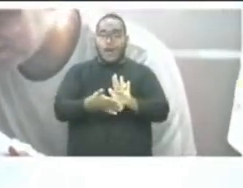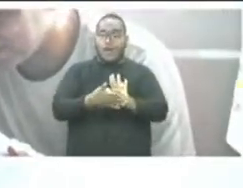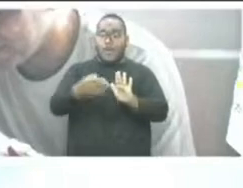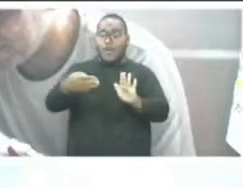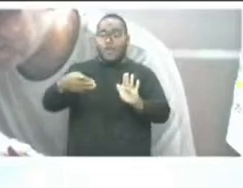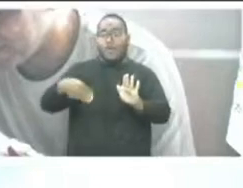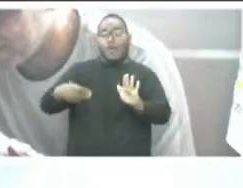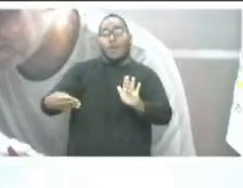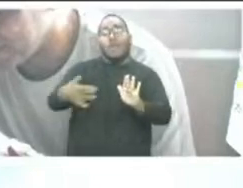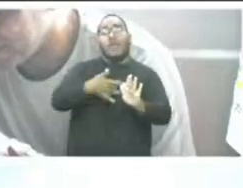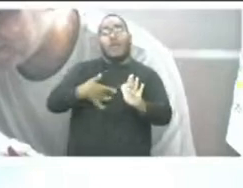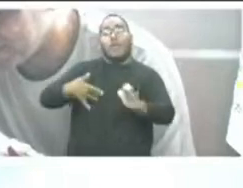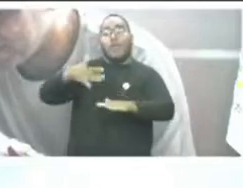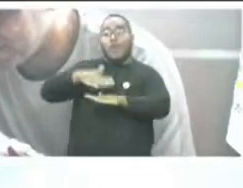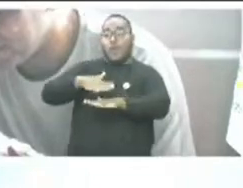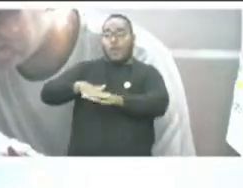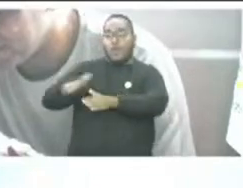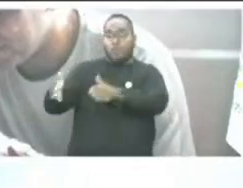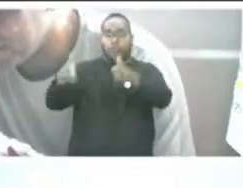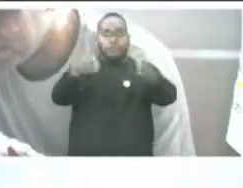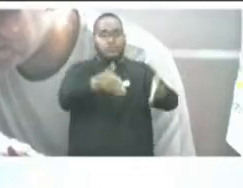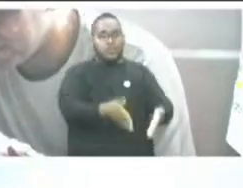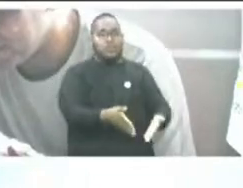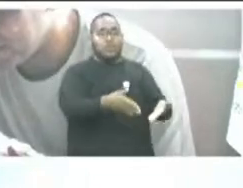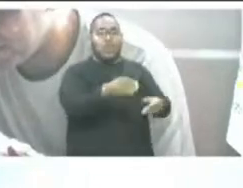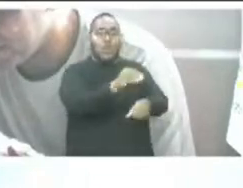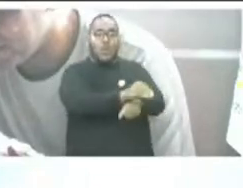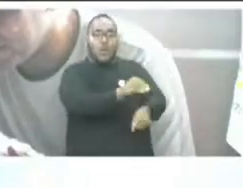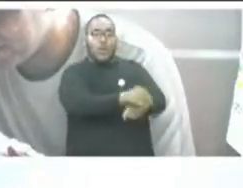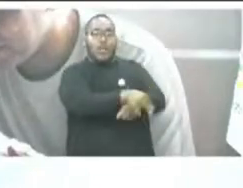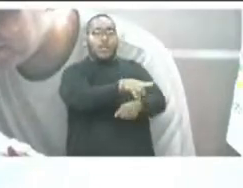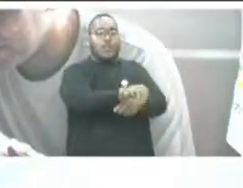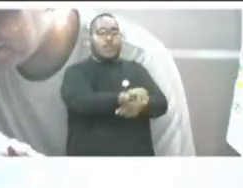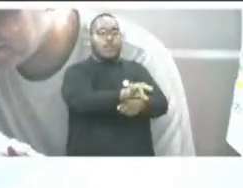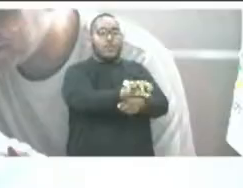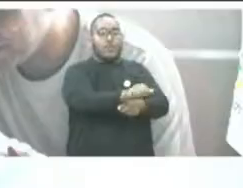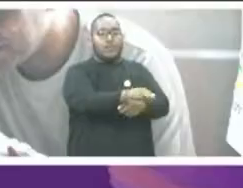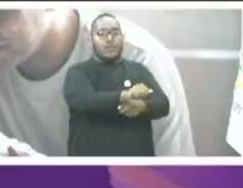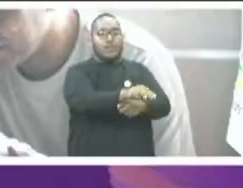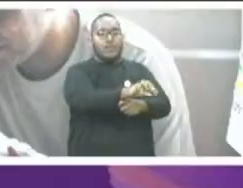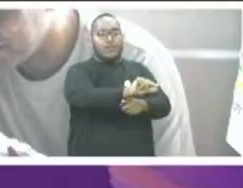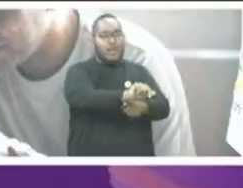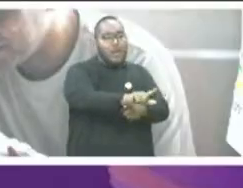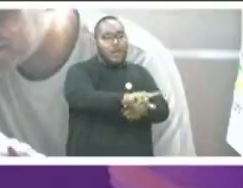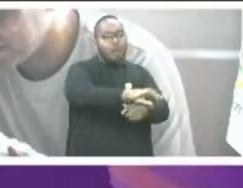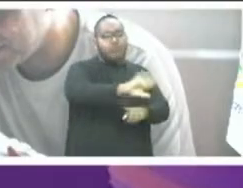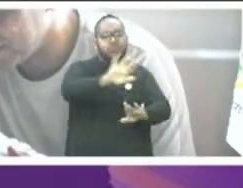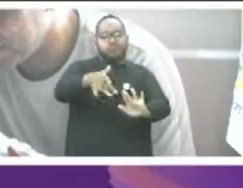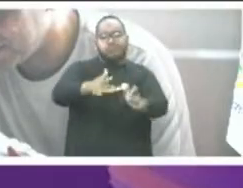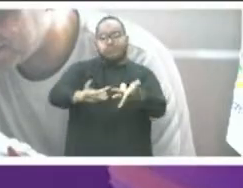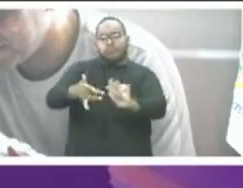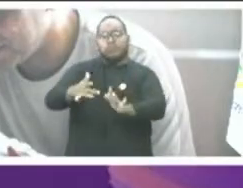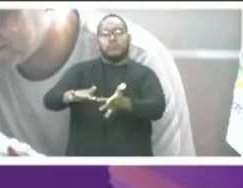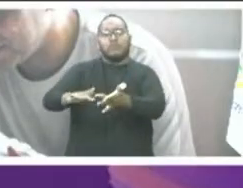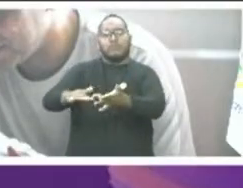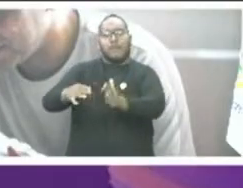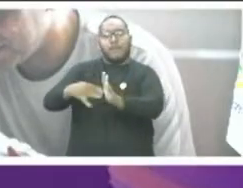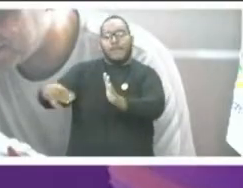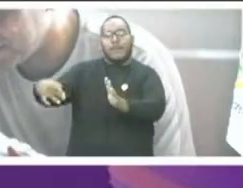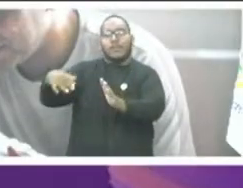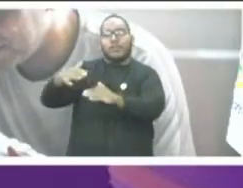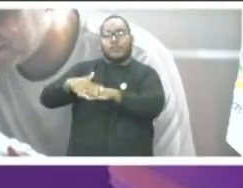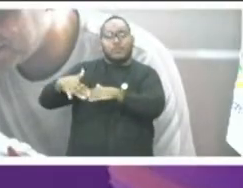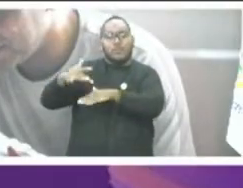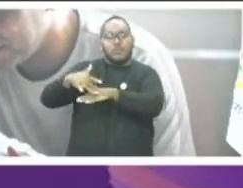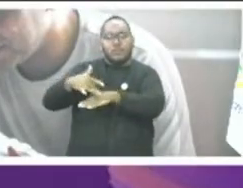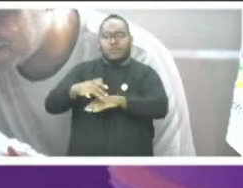relacionadas tanto ao cuidado neonatal e que vão se articular com o método canguru, que são as notas técnicas 98